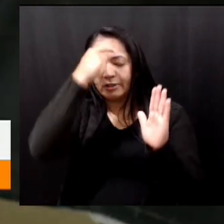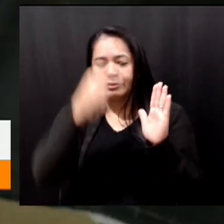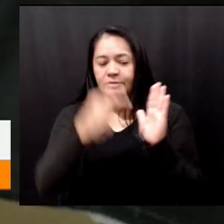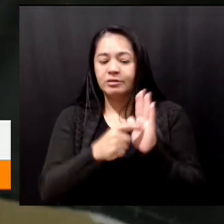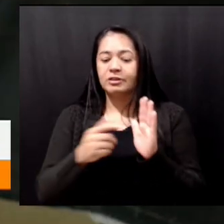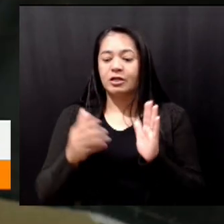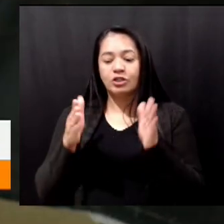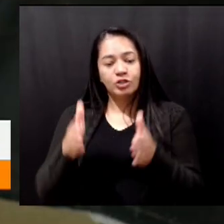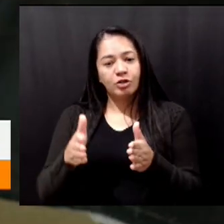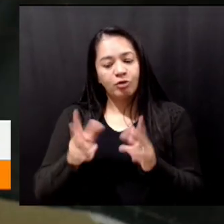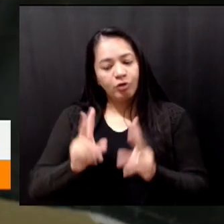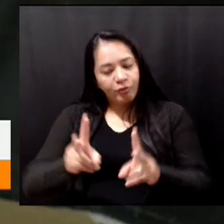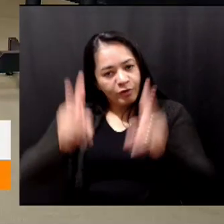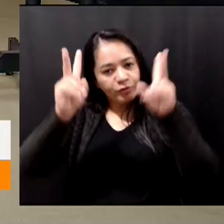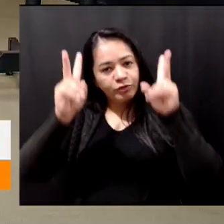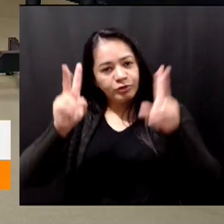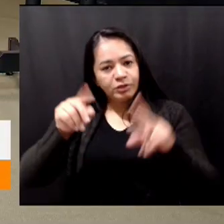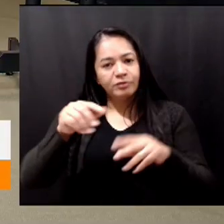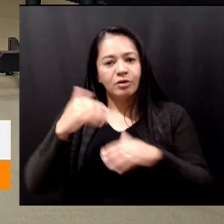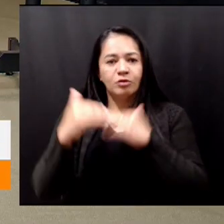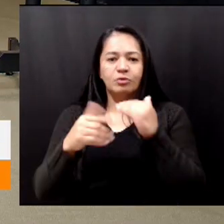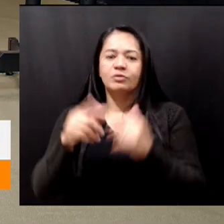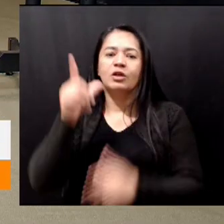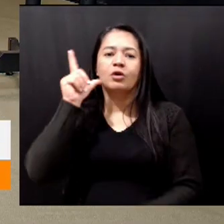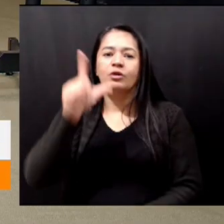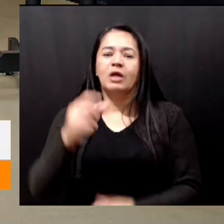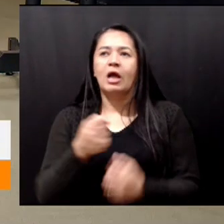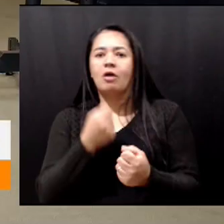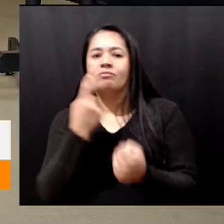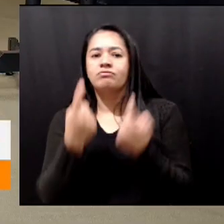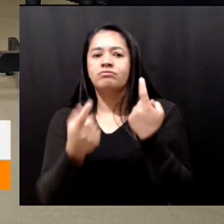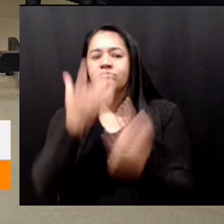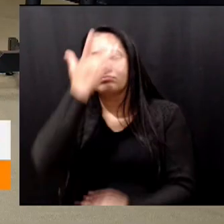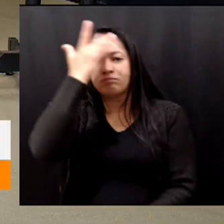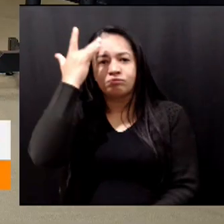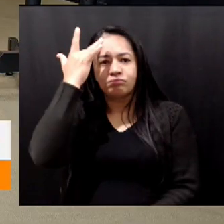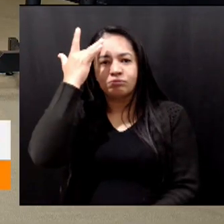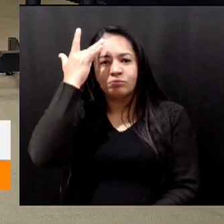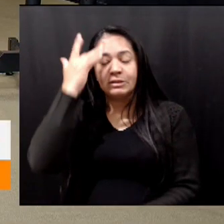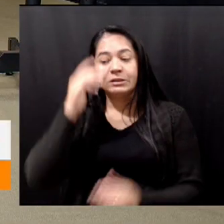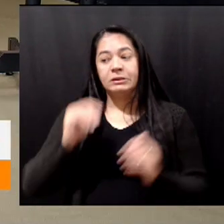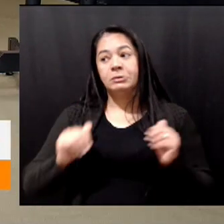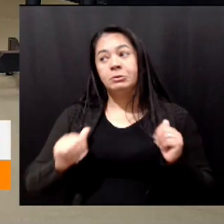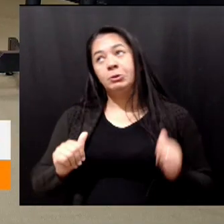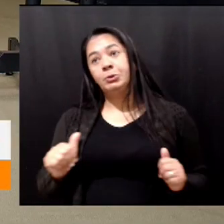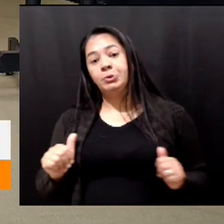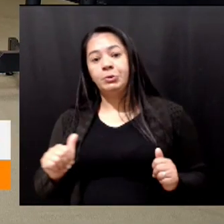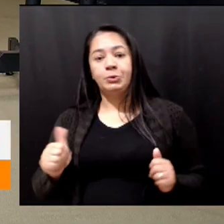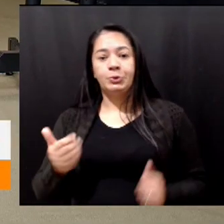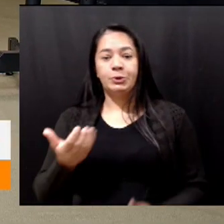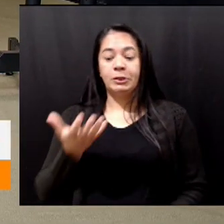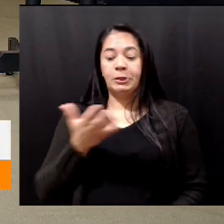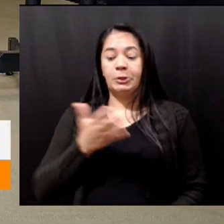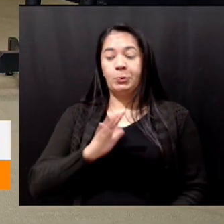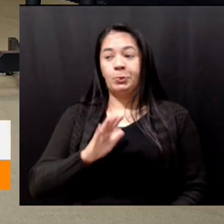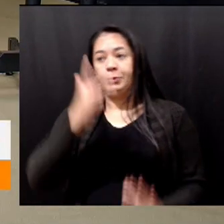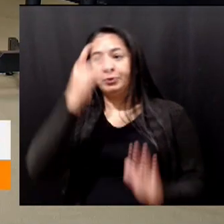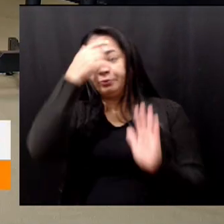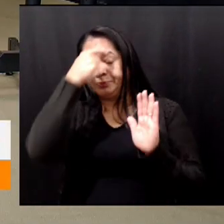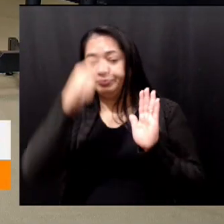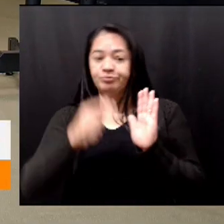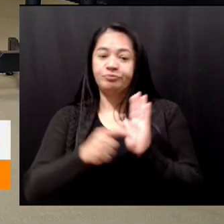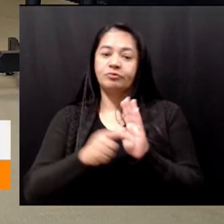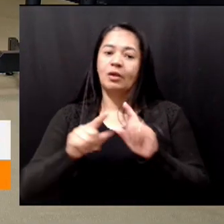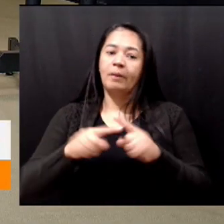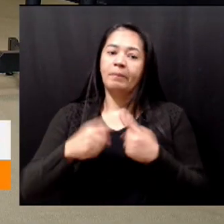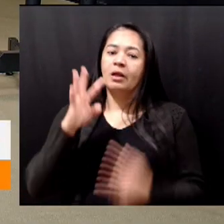você consegue, né? Tem gente que tem muito. É meio resistente a essa questão da inteligência artificial, né? Mas é legal começar no